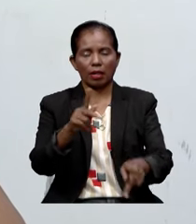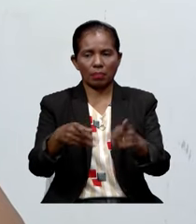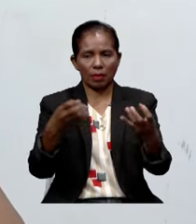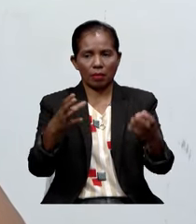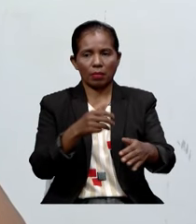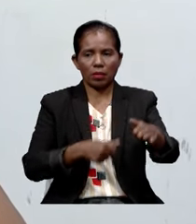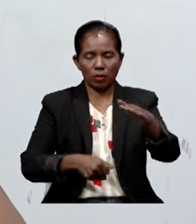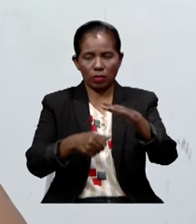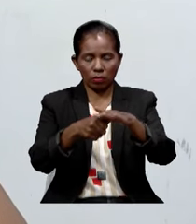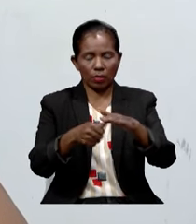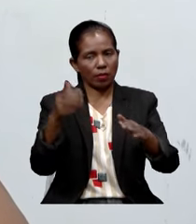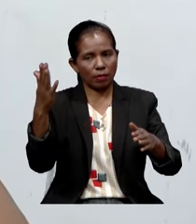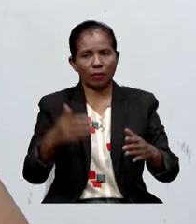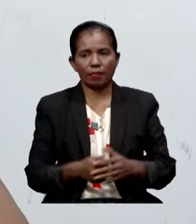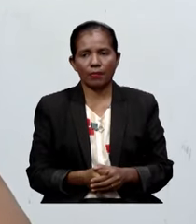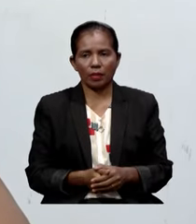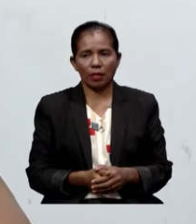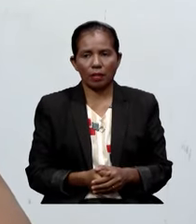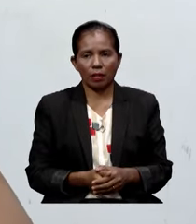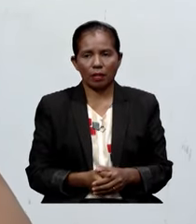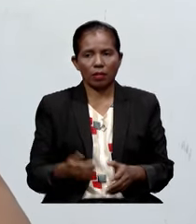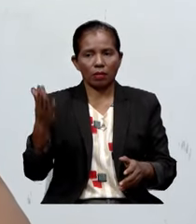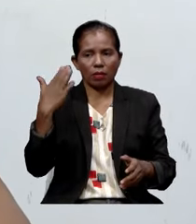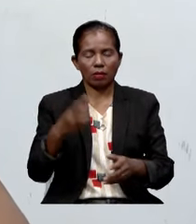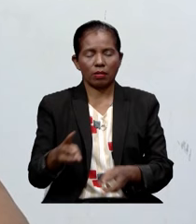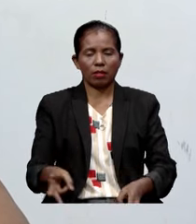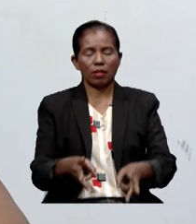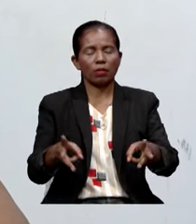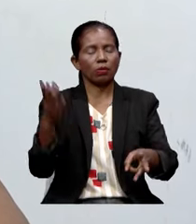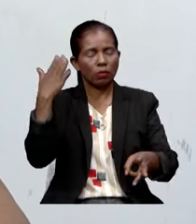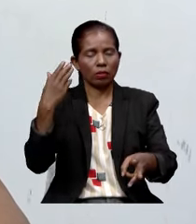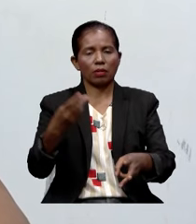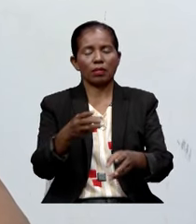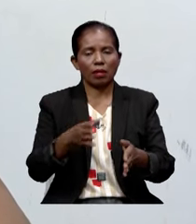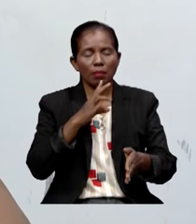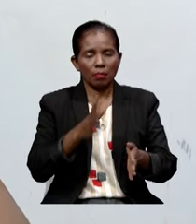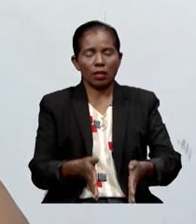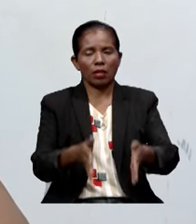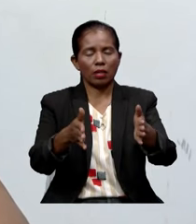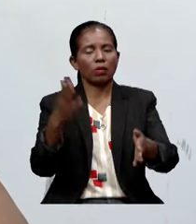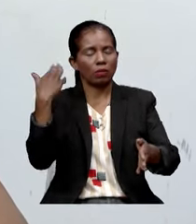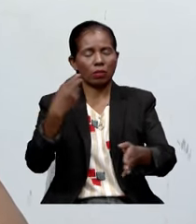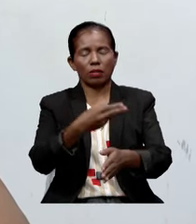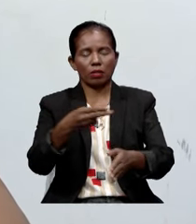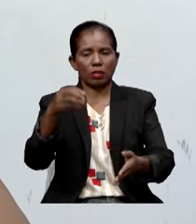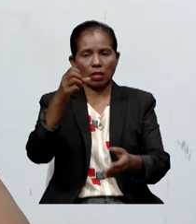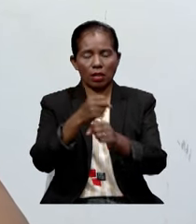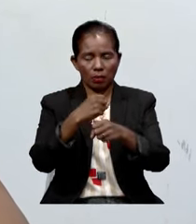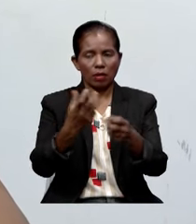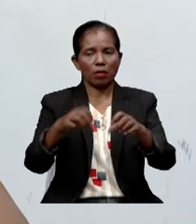ne hare ne fate sistem irigasi uluk Indonesia halu mas agora ne rahantian agora ita taufel os uluk